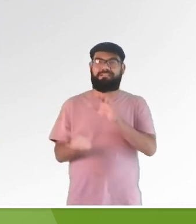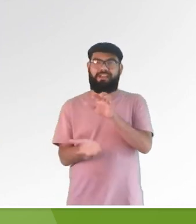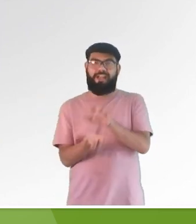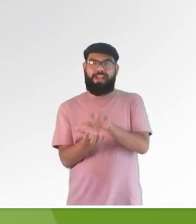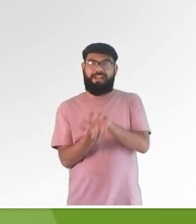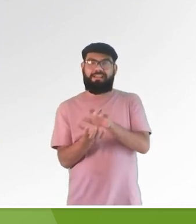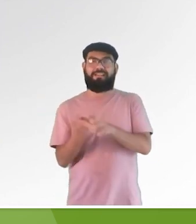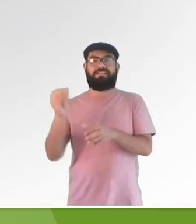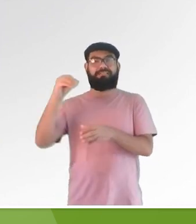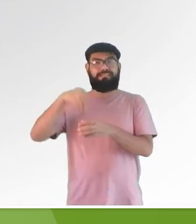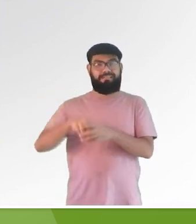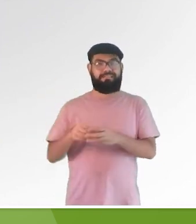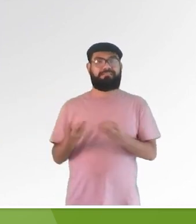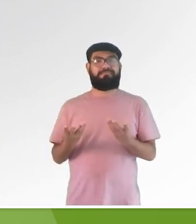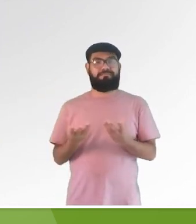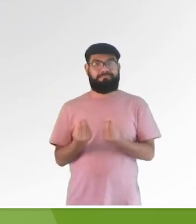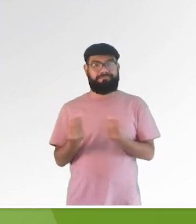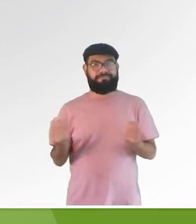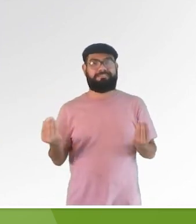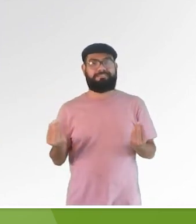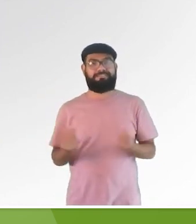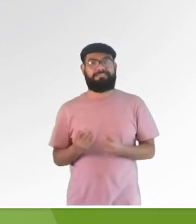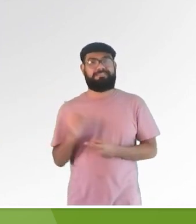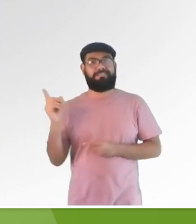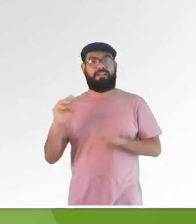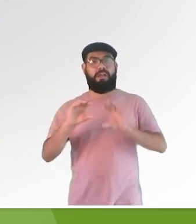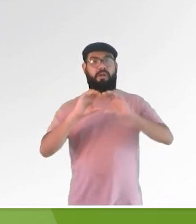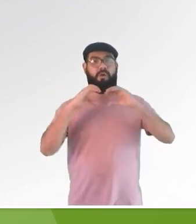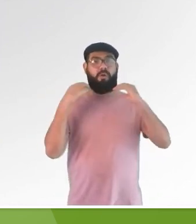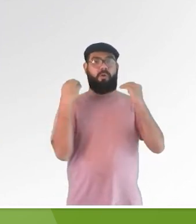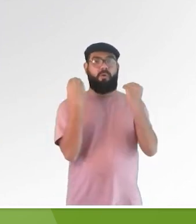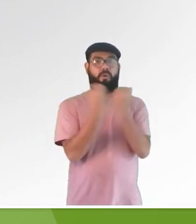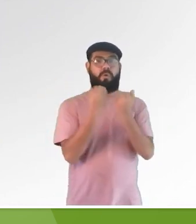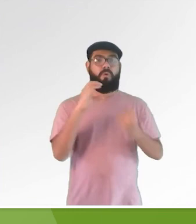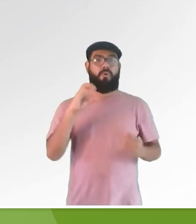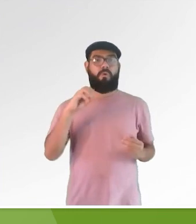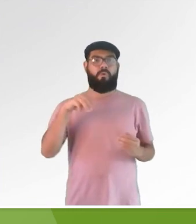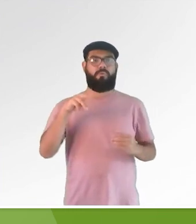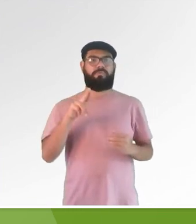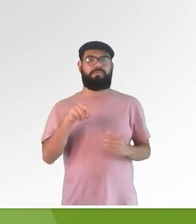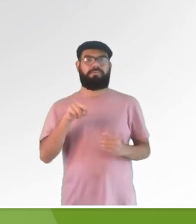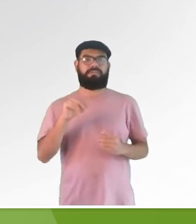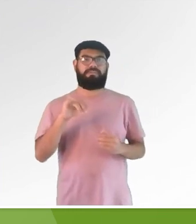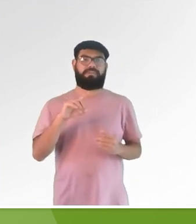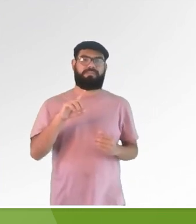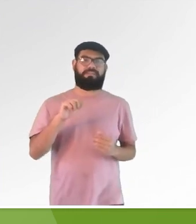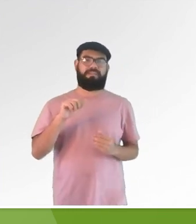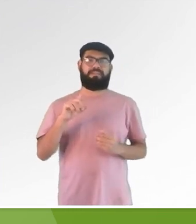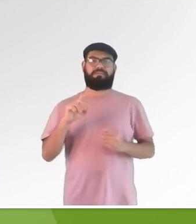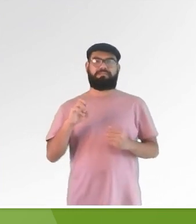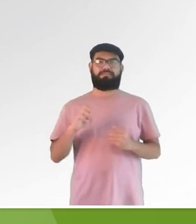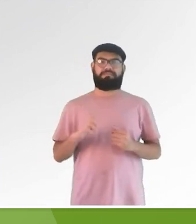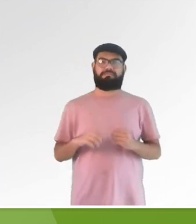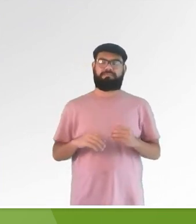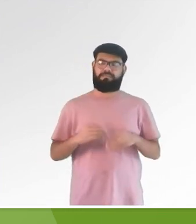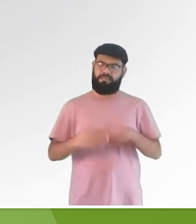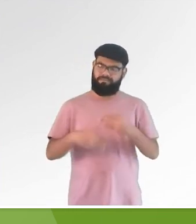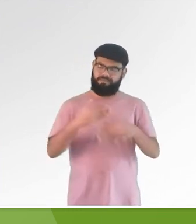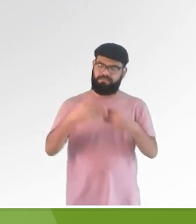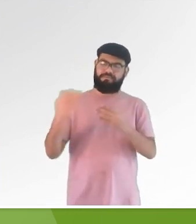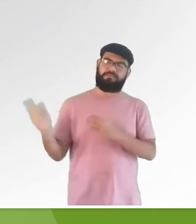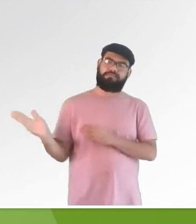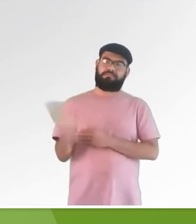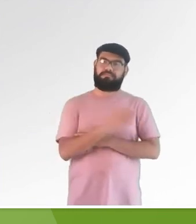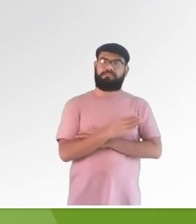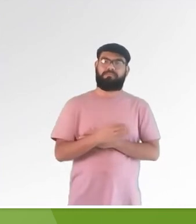conceito que a gente chama de comunidade ou biocenose. E avançando mais um pouquinho, nós vamos trocar aí de cenário